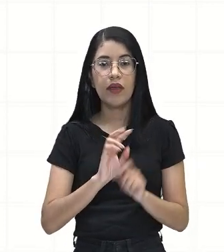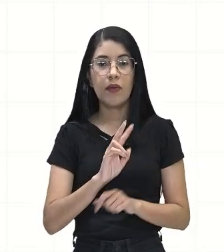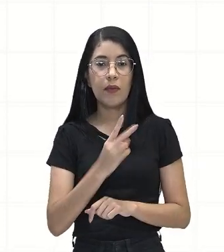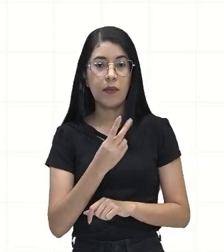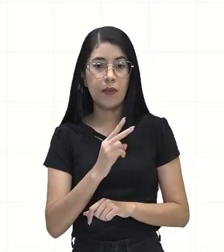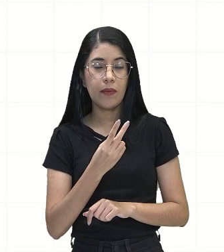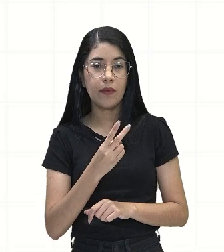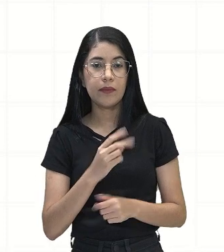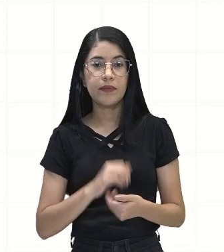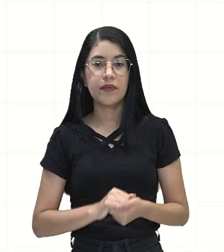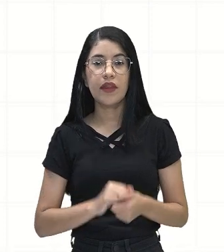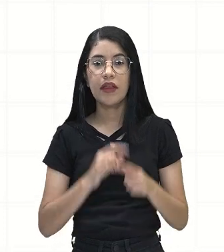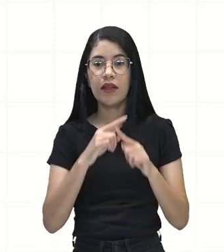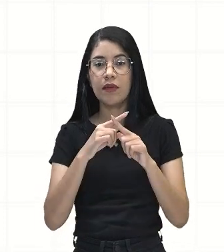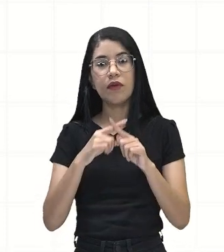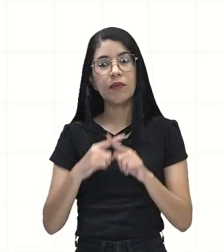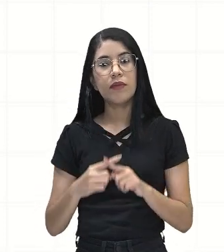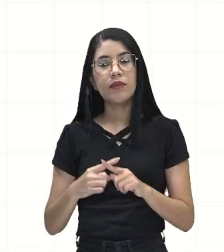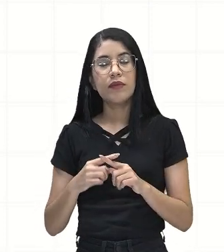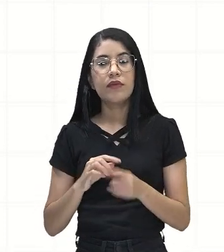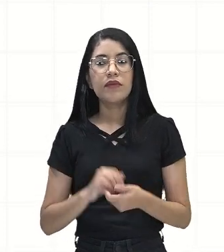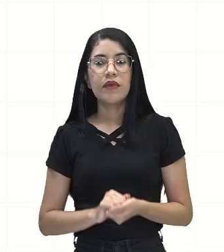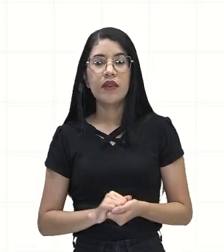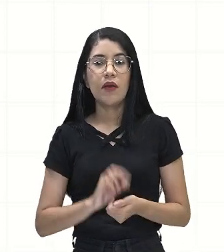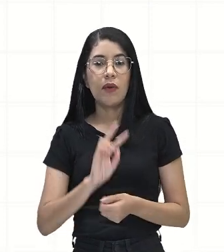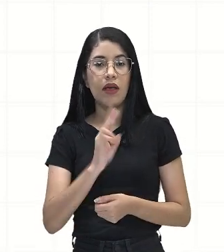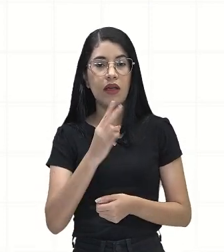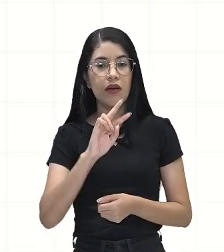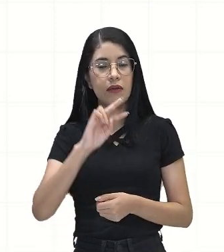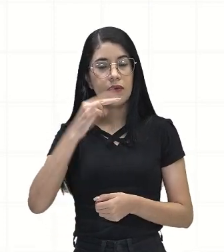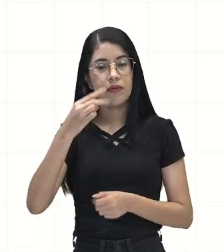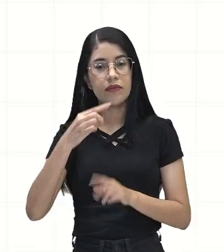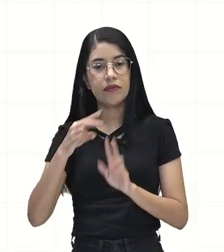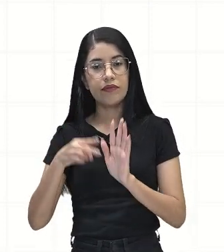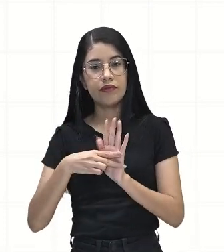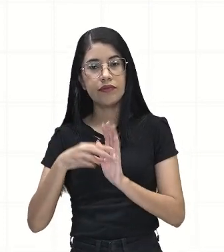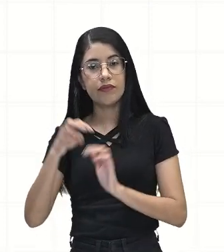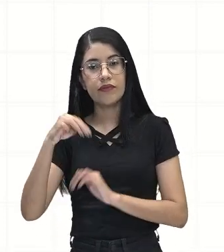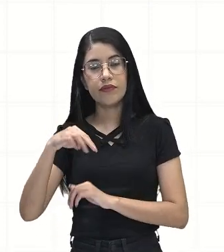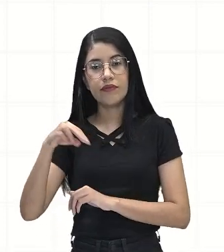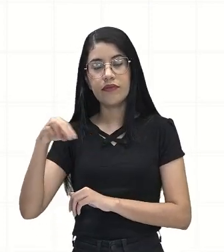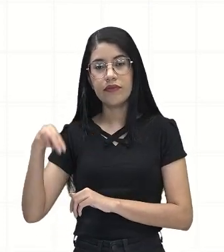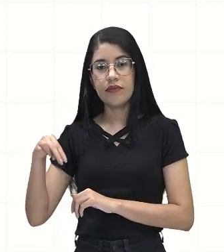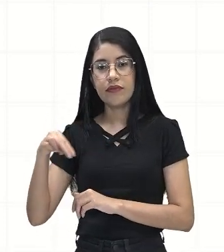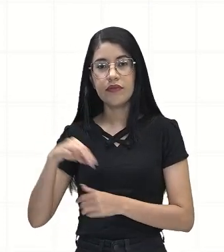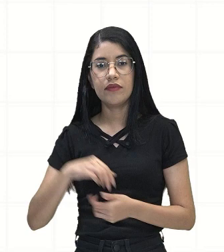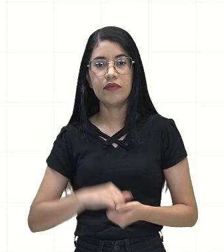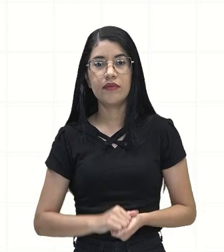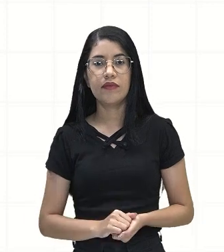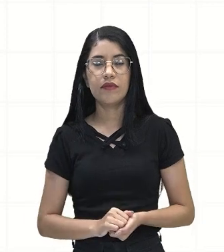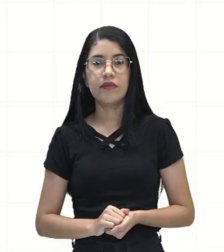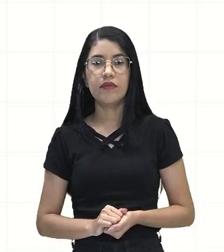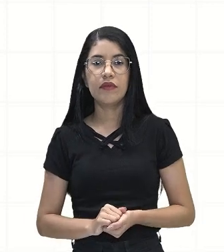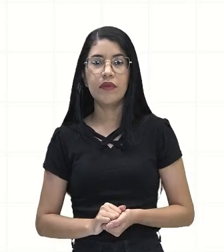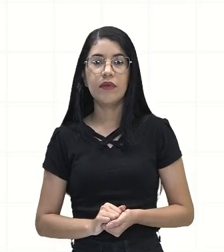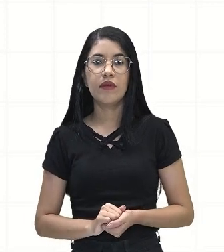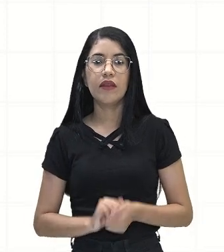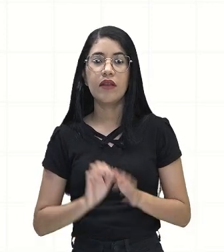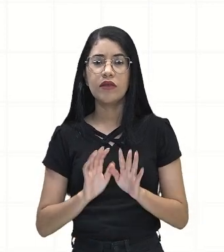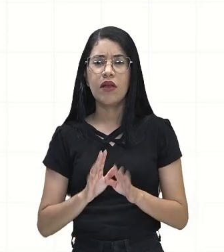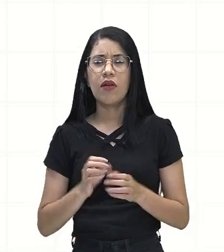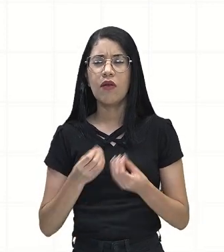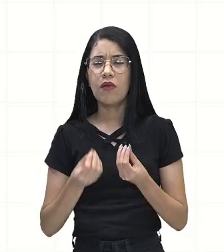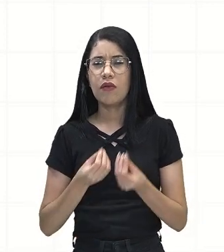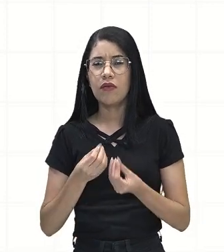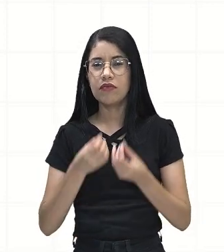ao produto do M por N. Beleza? Então, só para ficar bem